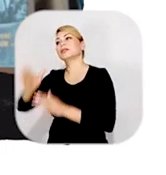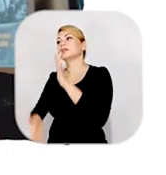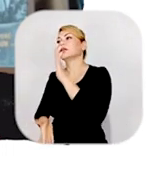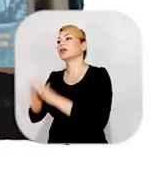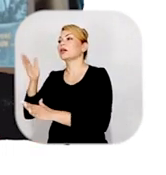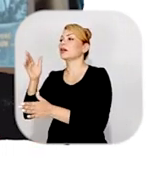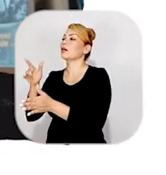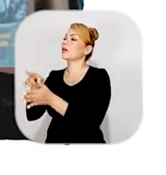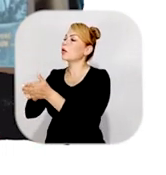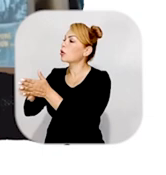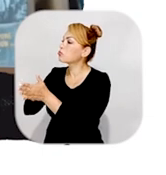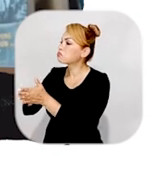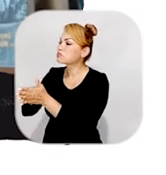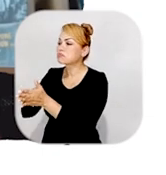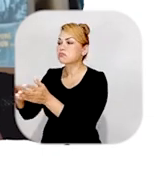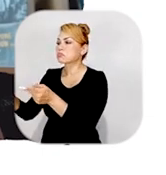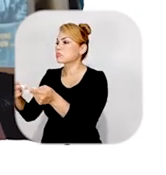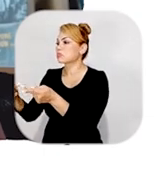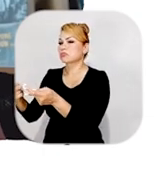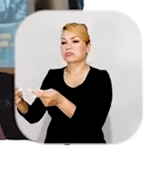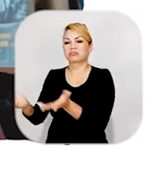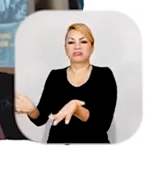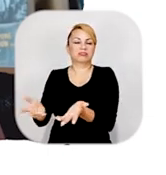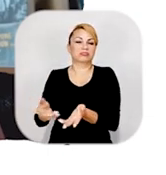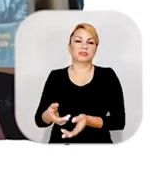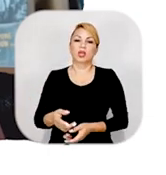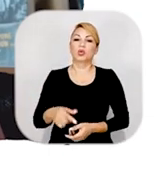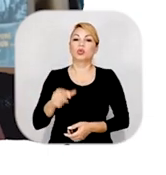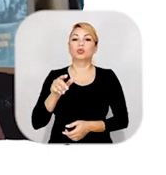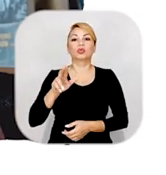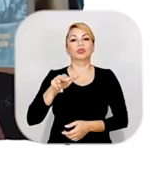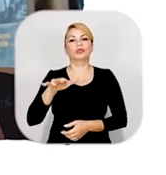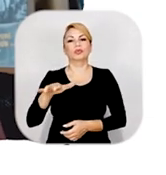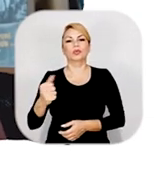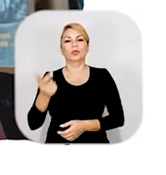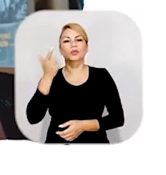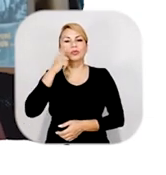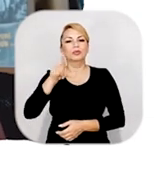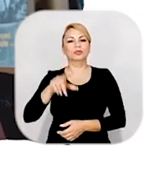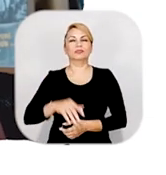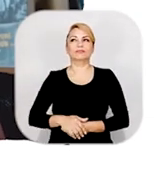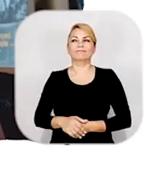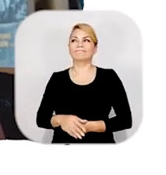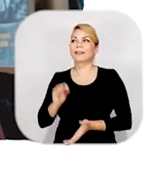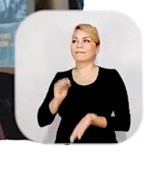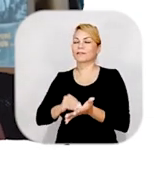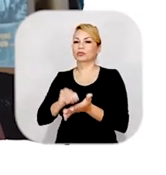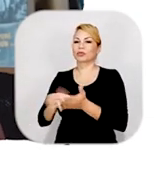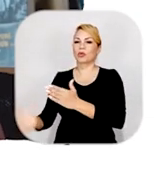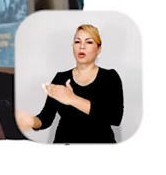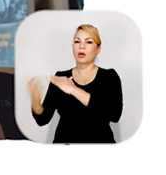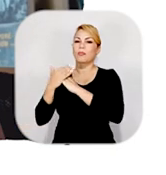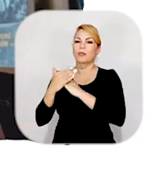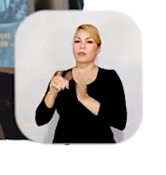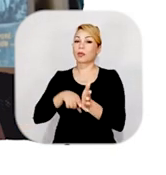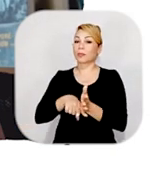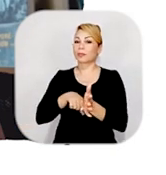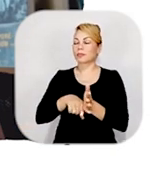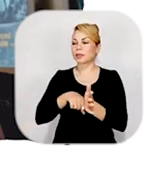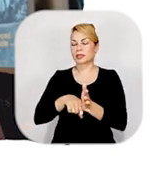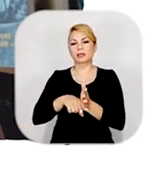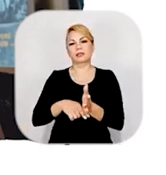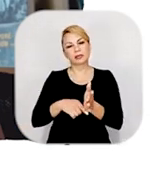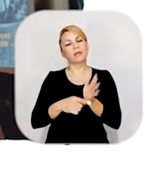de pesquisa, nunca deu certo. E aí ele me falou assim, olha, o que sempre me faltou foi um apoio para poder